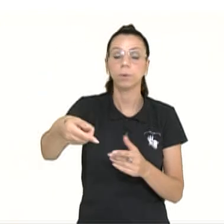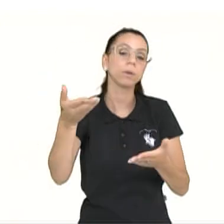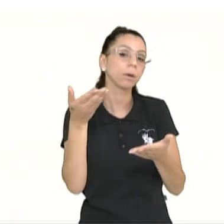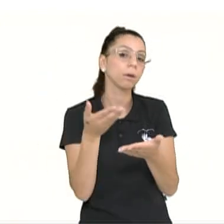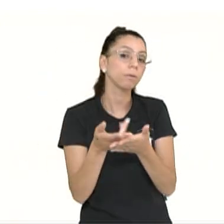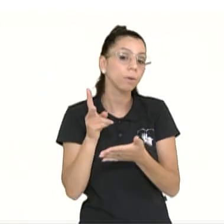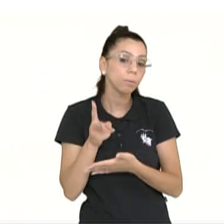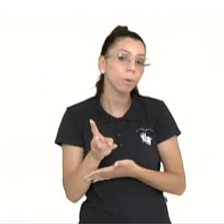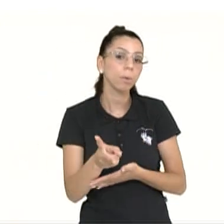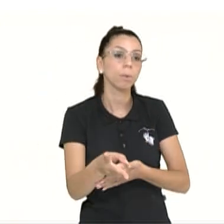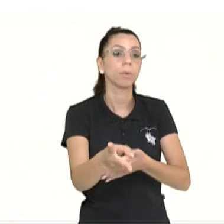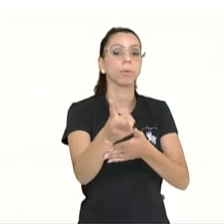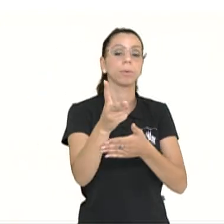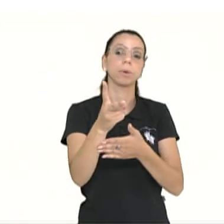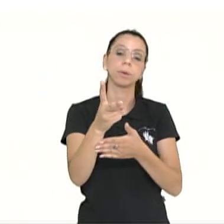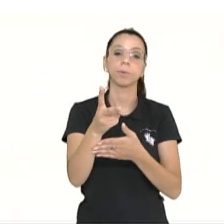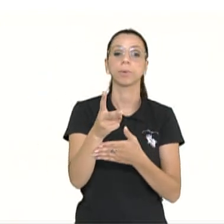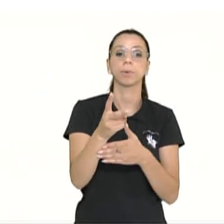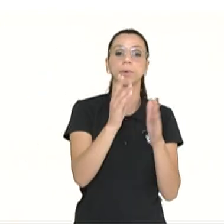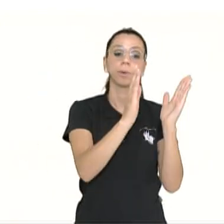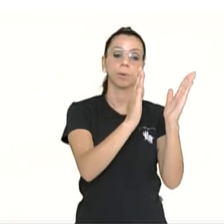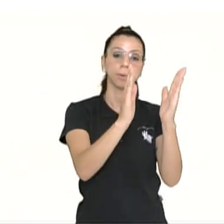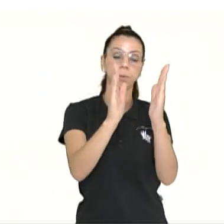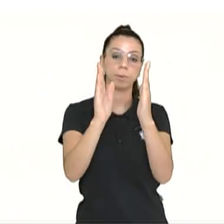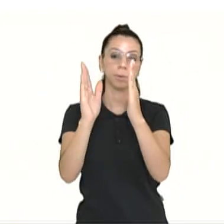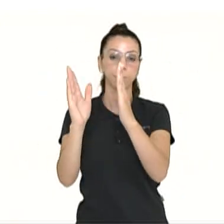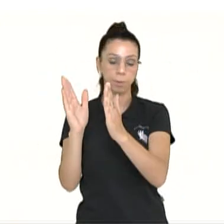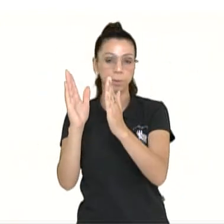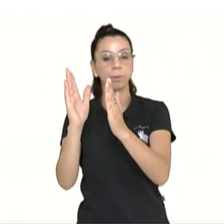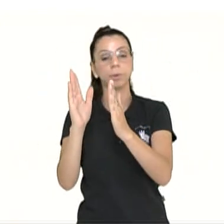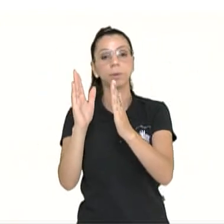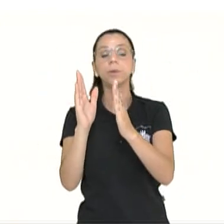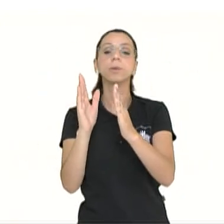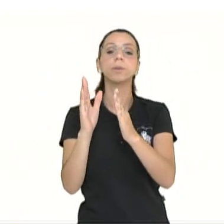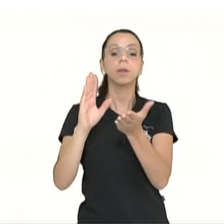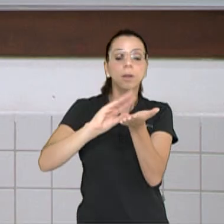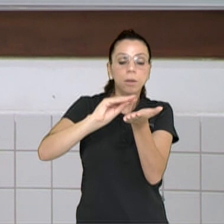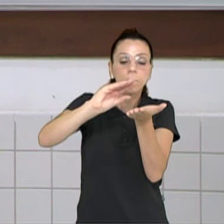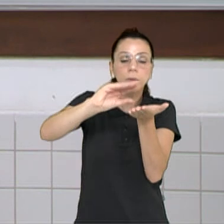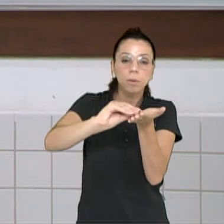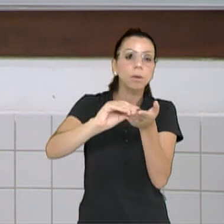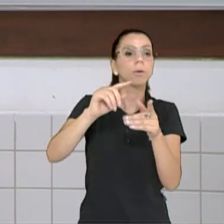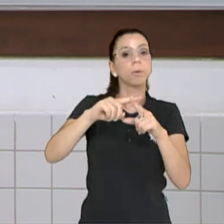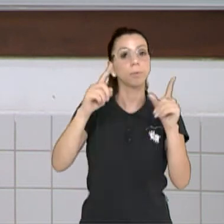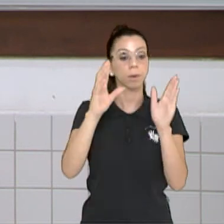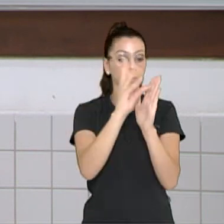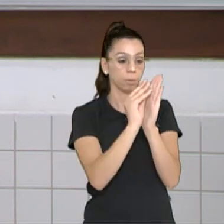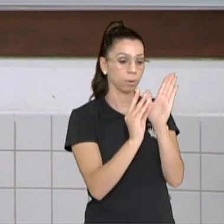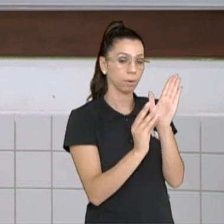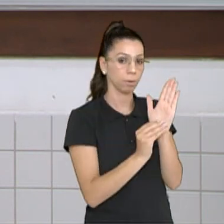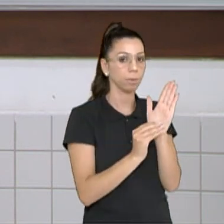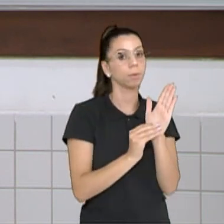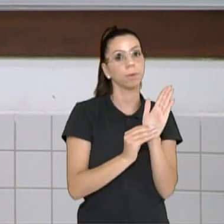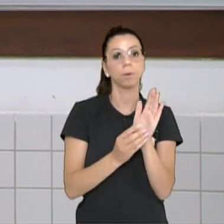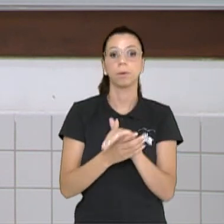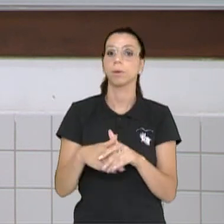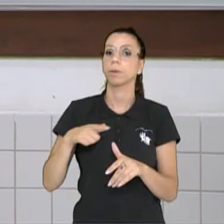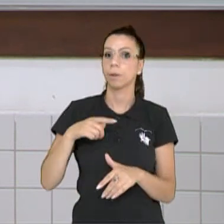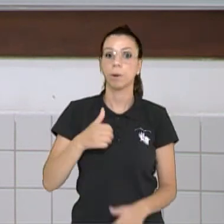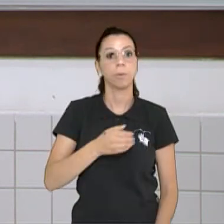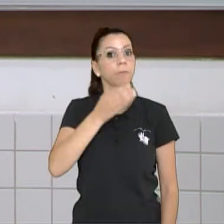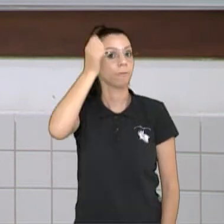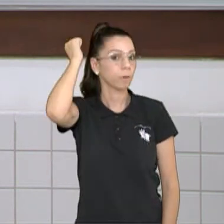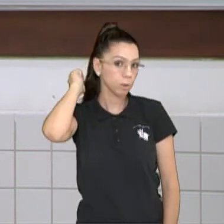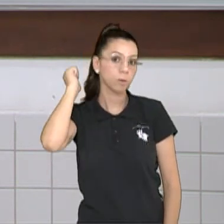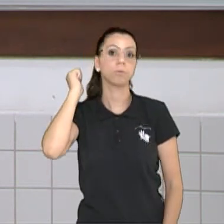trabalhando ainda com a frequência de dados agrupados, porque esse é um conteúdo realmente que não cai, despenca no